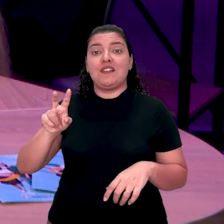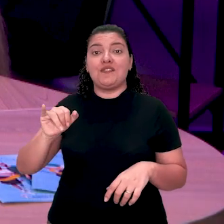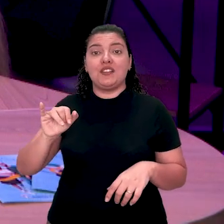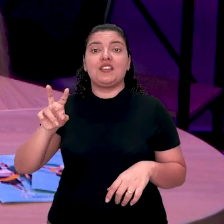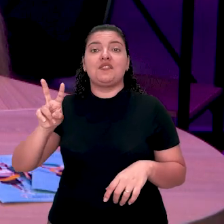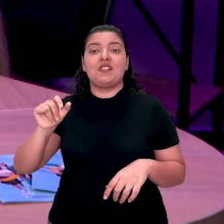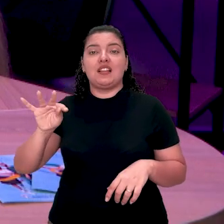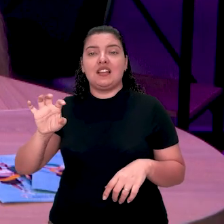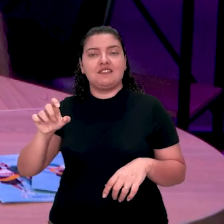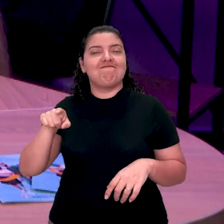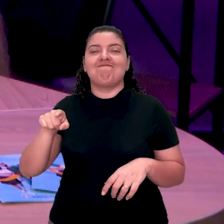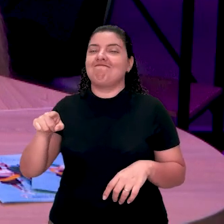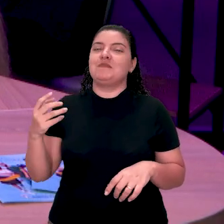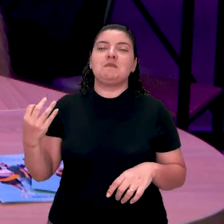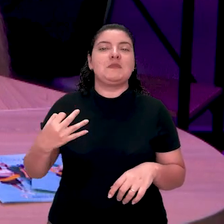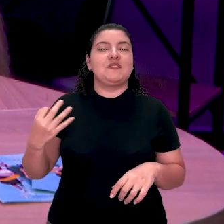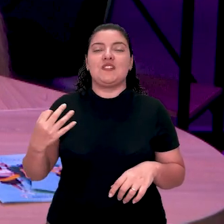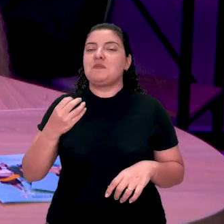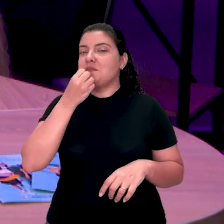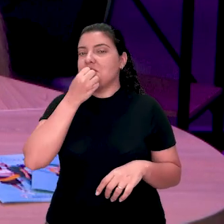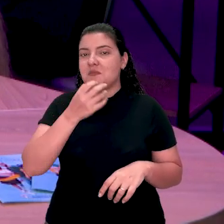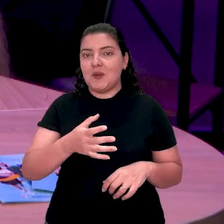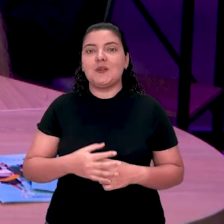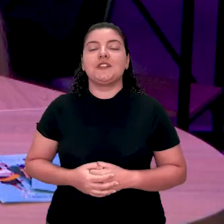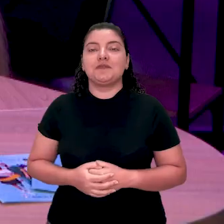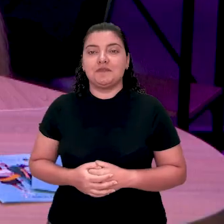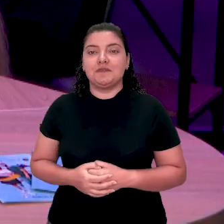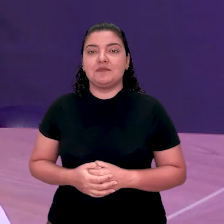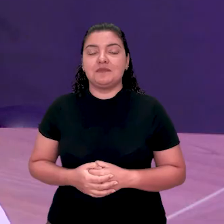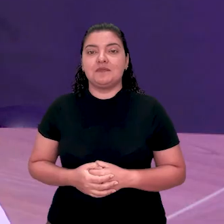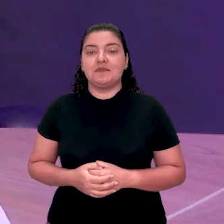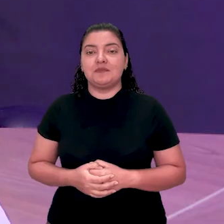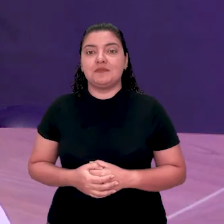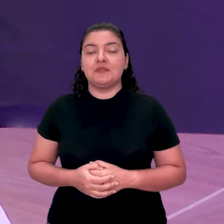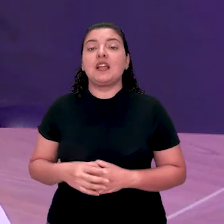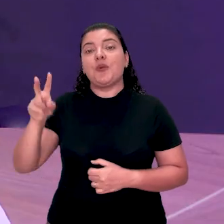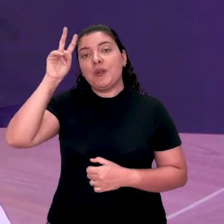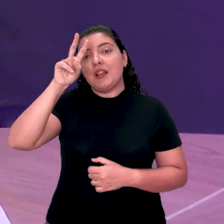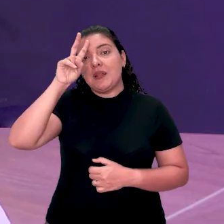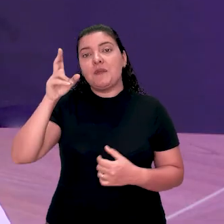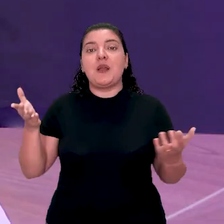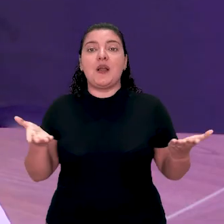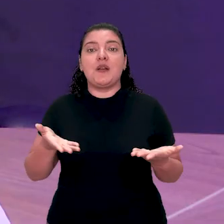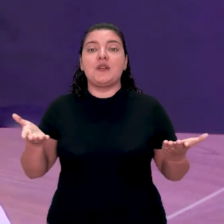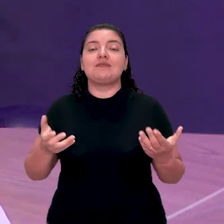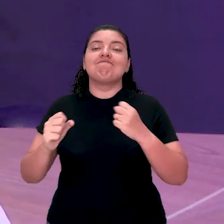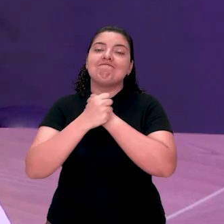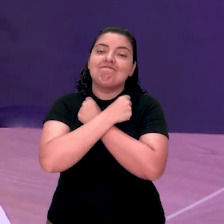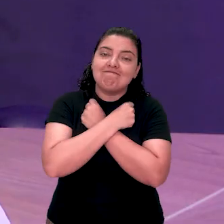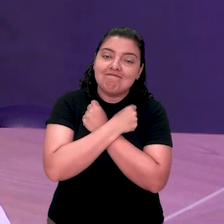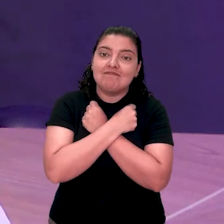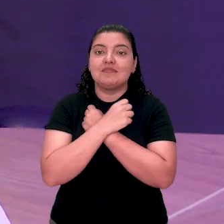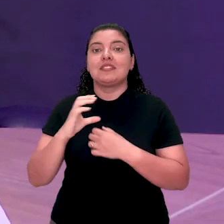Valente é perfeito. O Davi, eu acho que ele seria uma boa fala. Faria uma boa fala. Assim, Eu lembrei agora de mandar um abraço